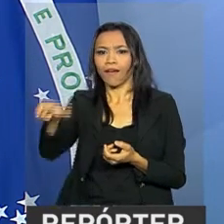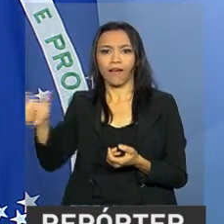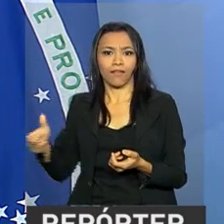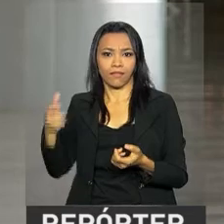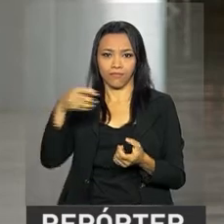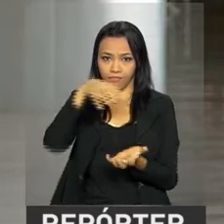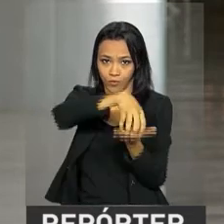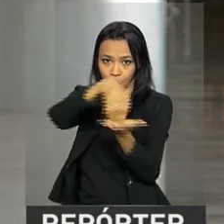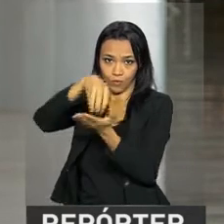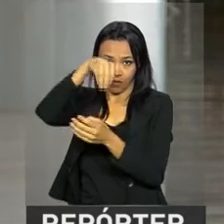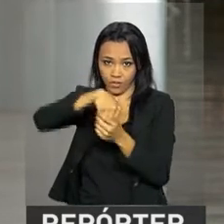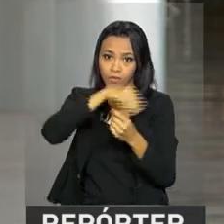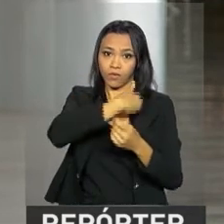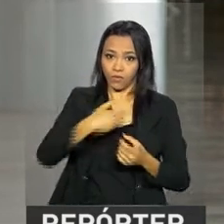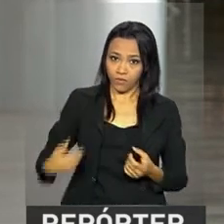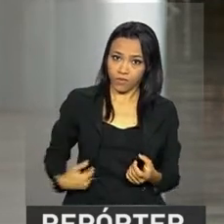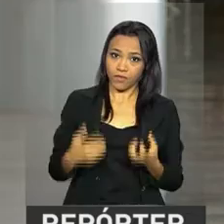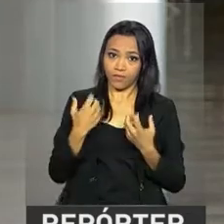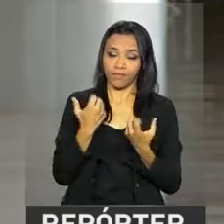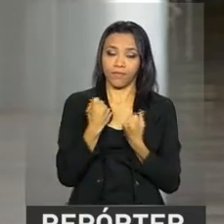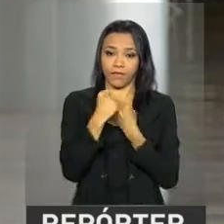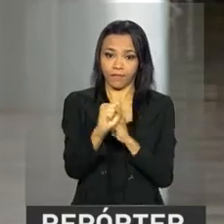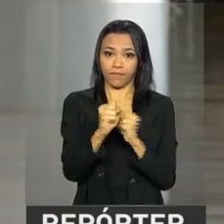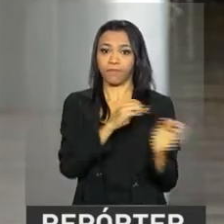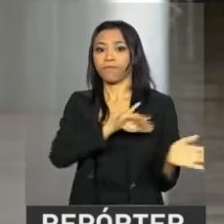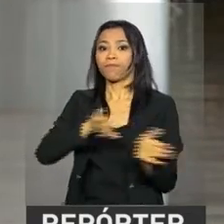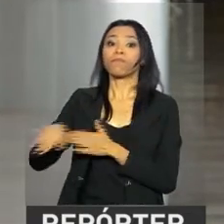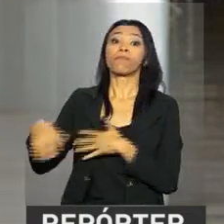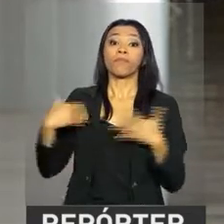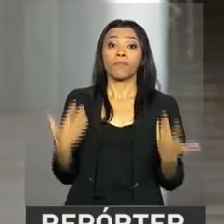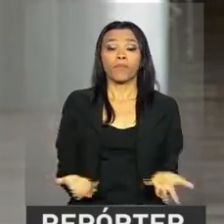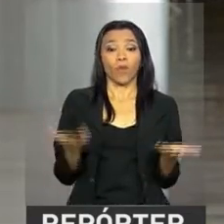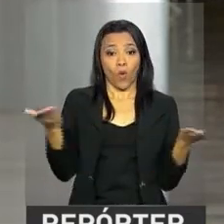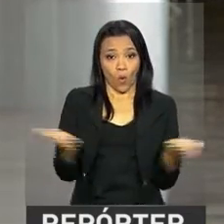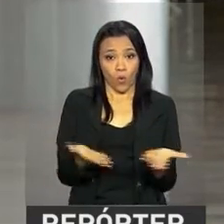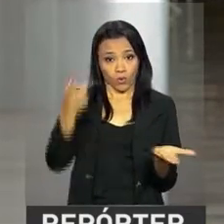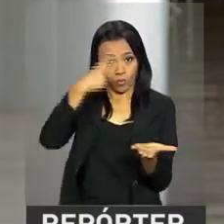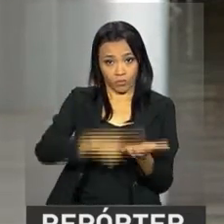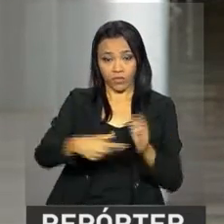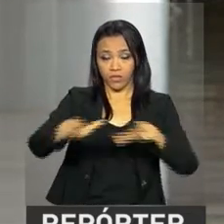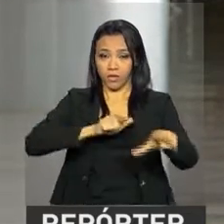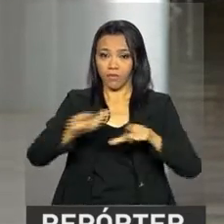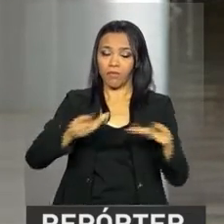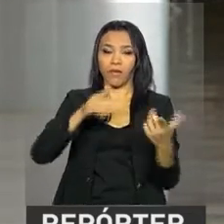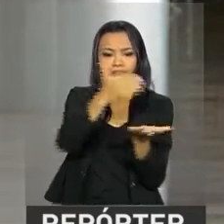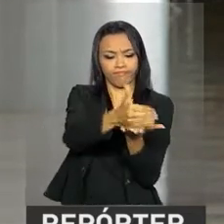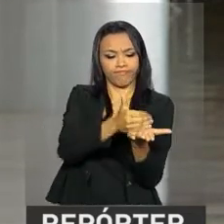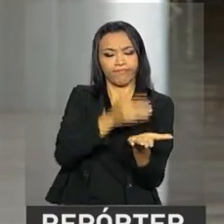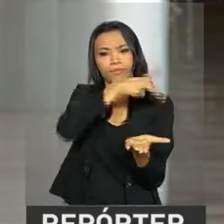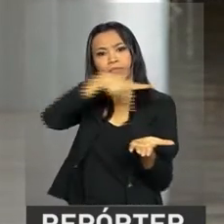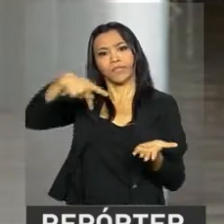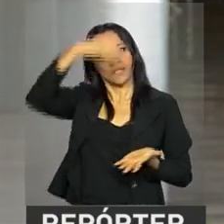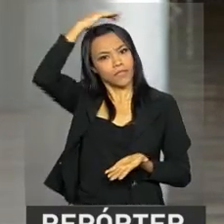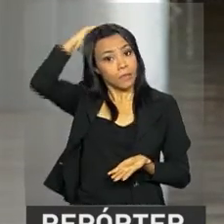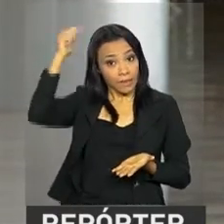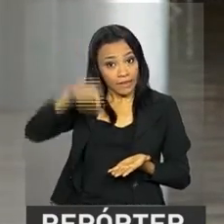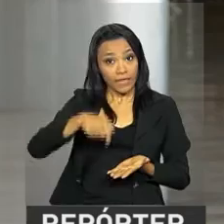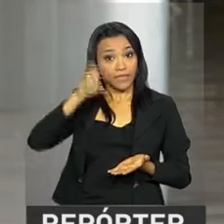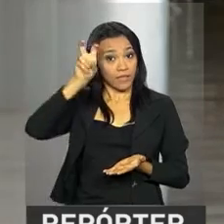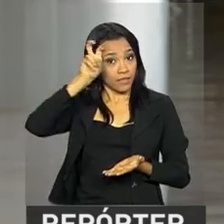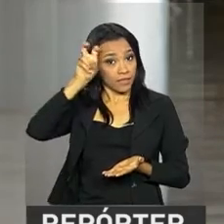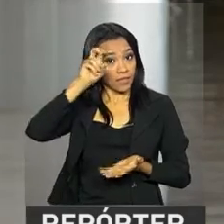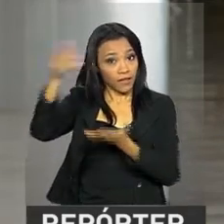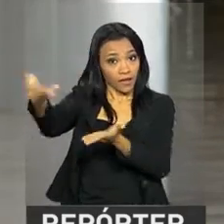estado vou falando agora da agenda de hoje o presidente michel temer nesta quinta-feira ele recebe